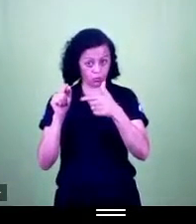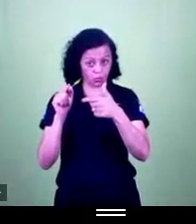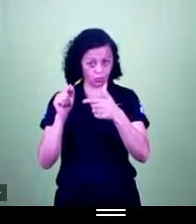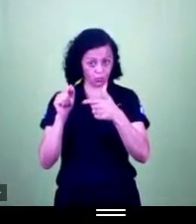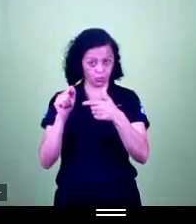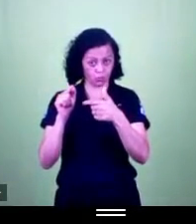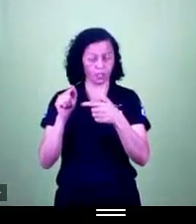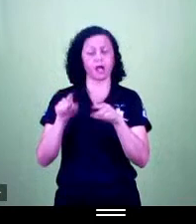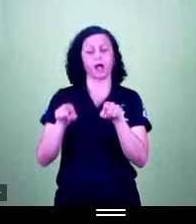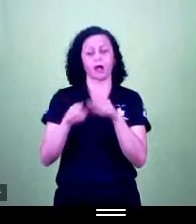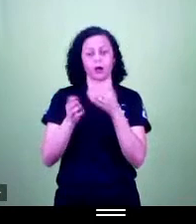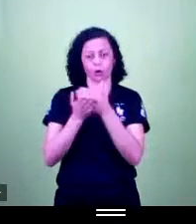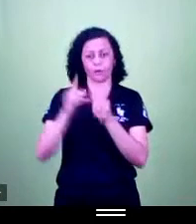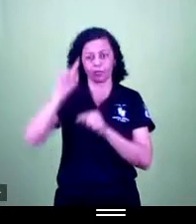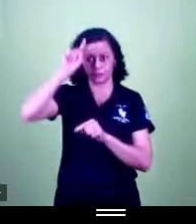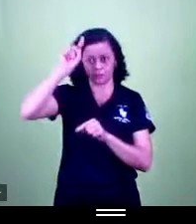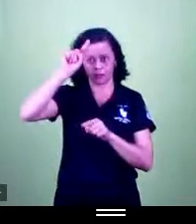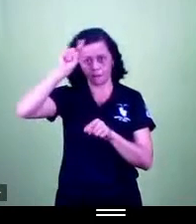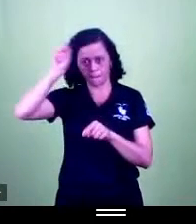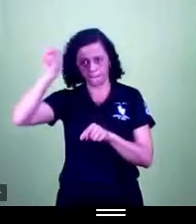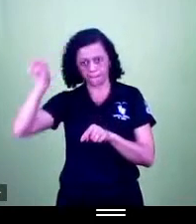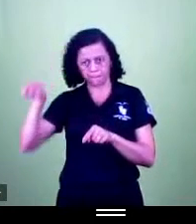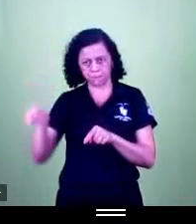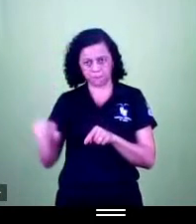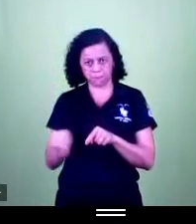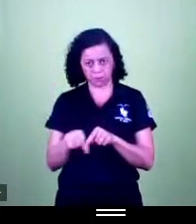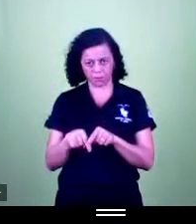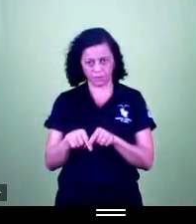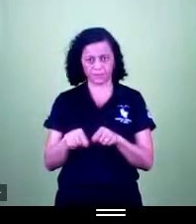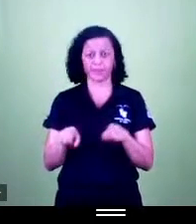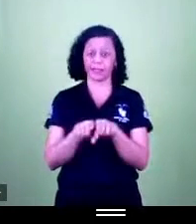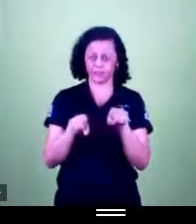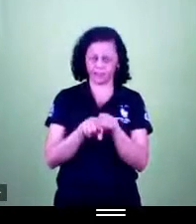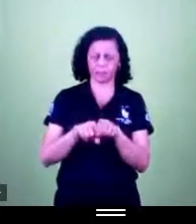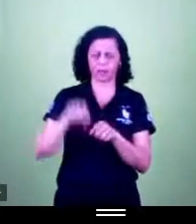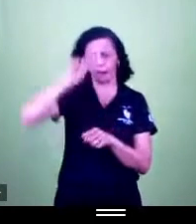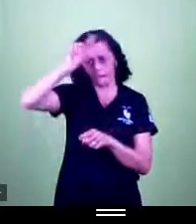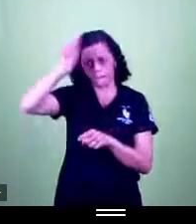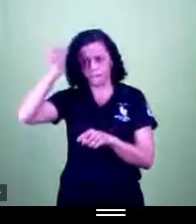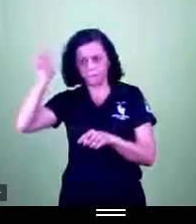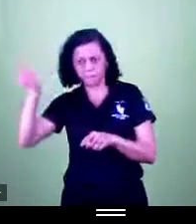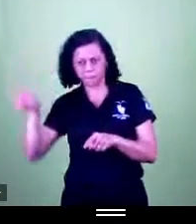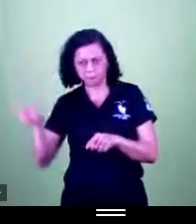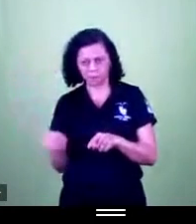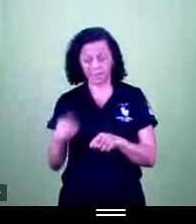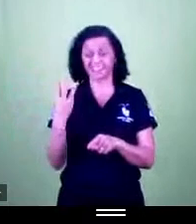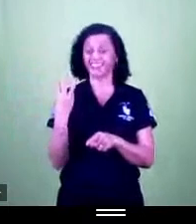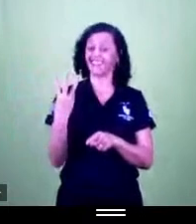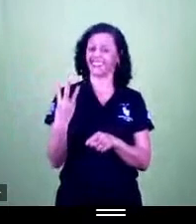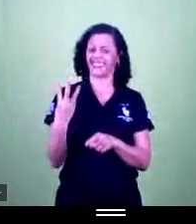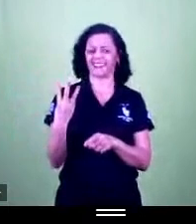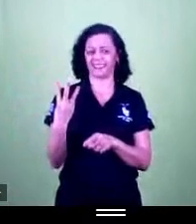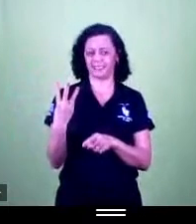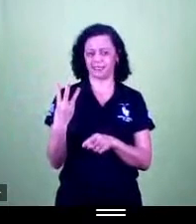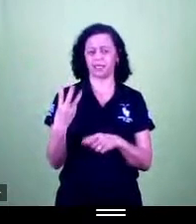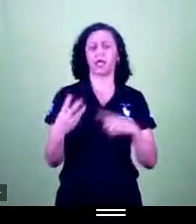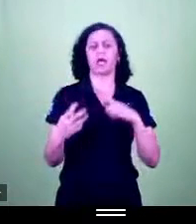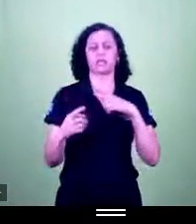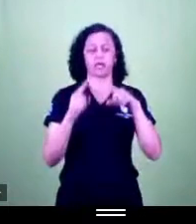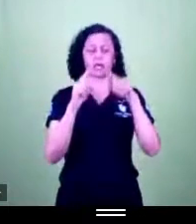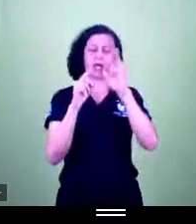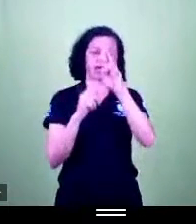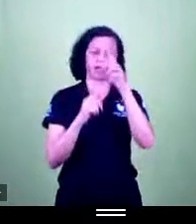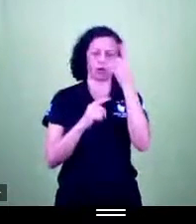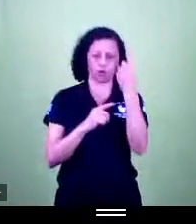pelo R2, chega no nó de baixo. E o terceiro ramo aqui no R3. Eu tenho três ramos. Né? Um ramo formado por R1 e a fonte.